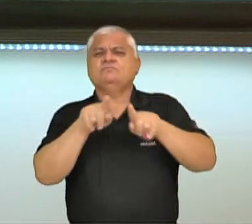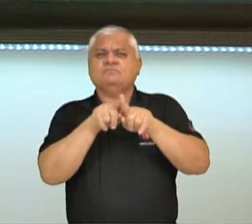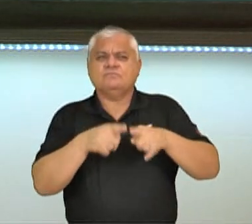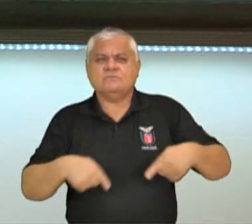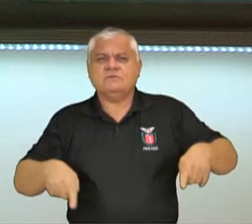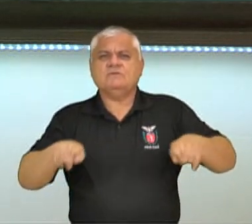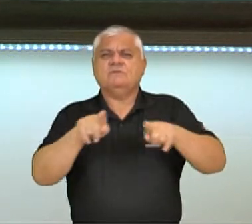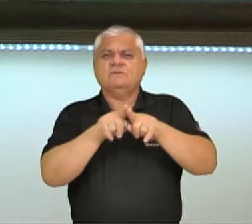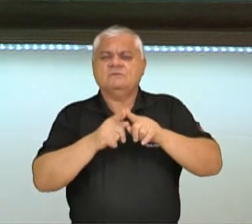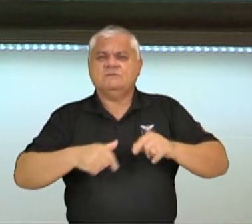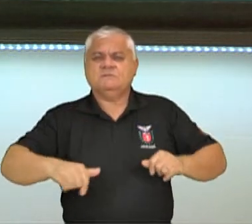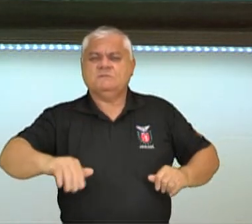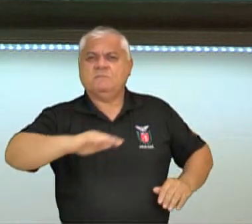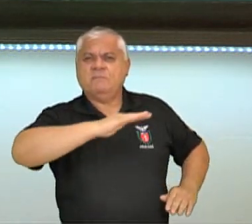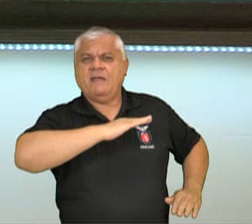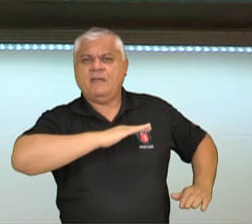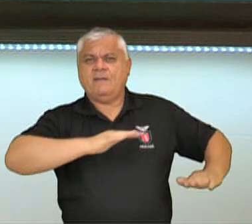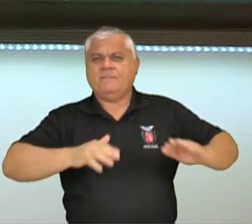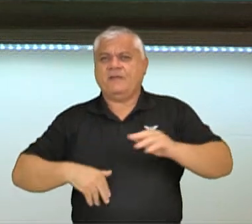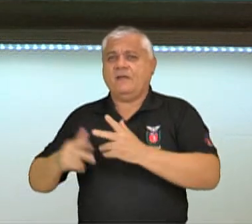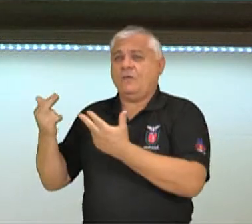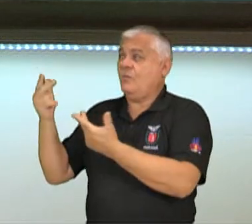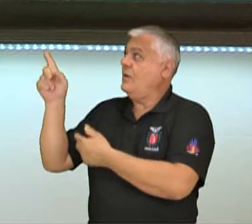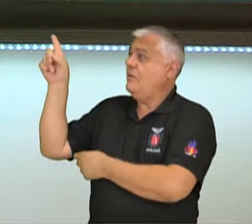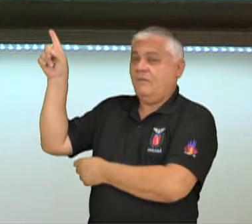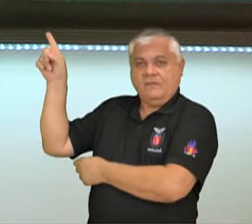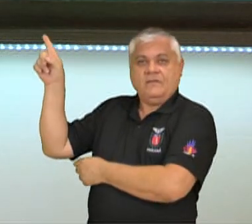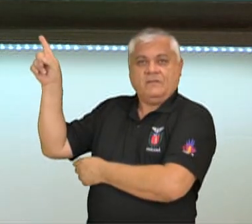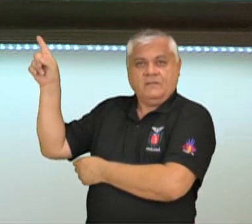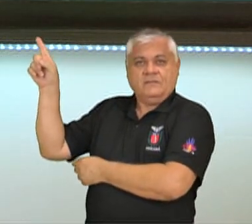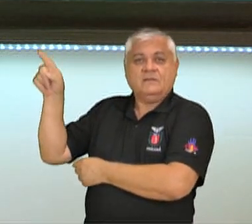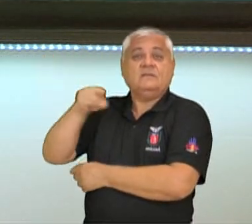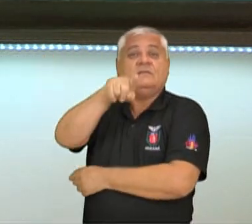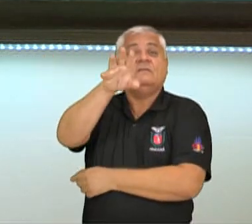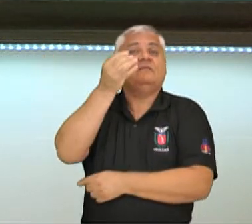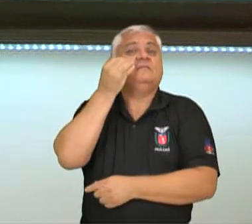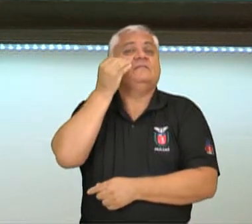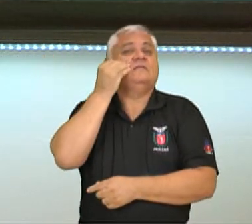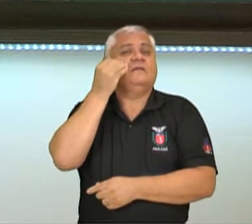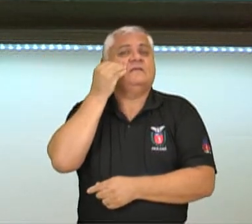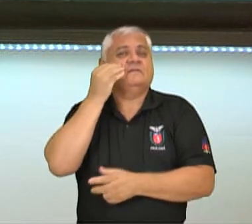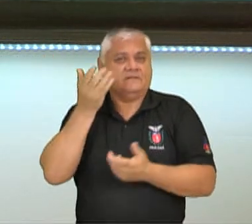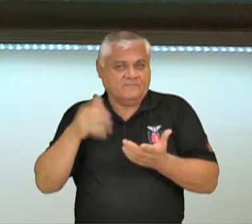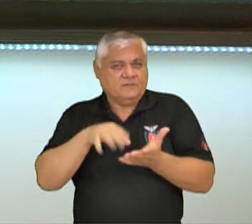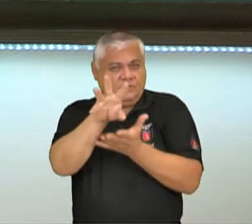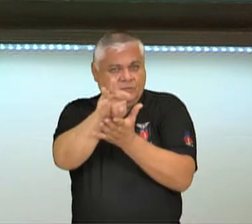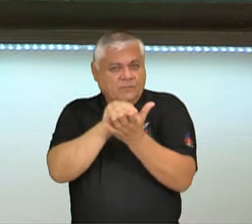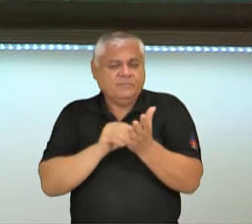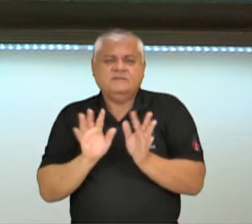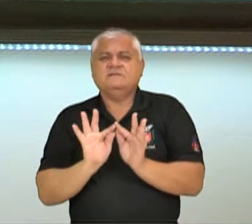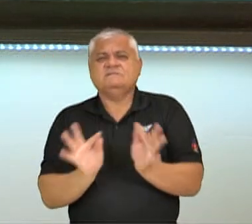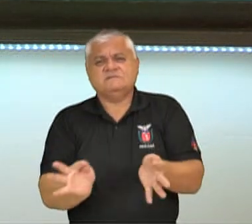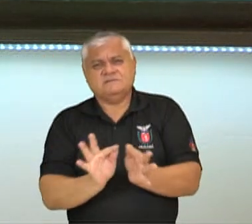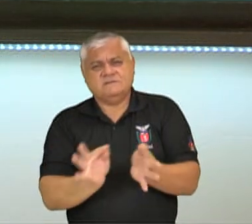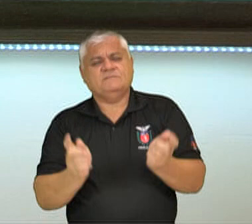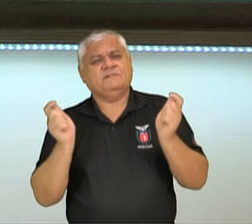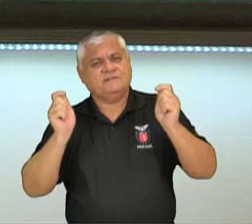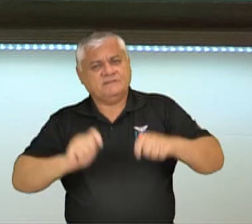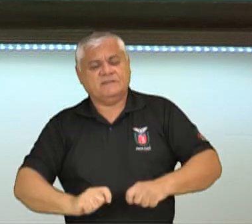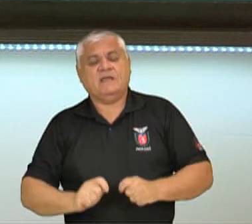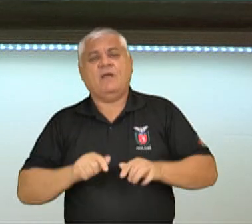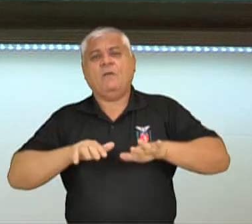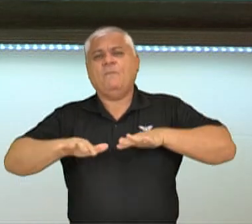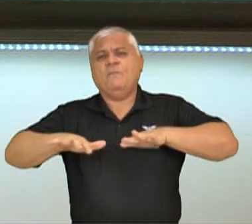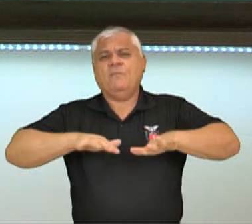sem parar. Isso é a ginga. Tenta fazer aí. Você já tentou fazer? É bem simples. É o